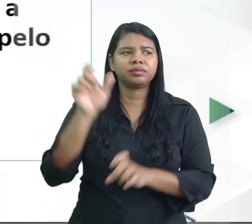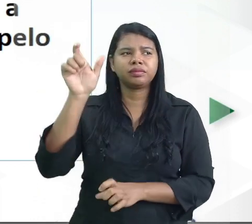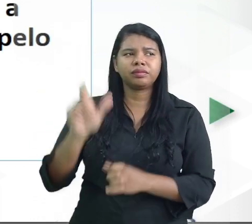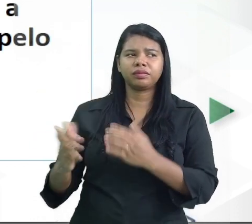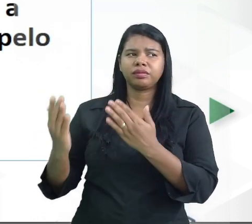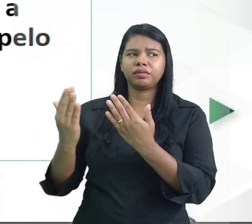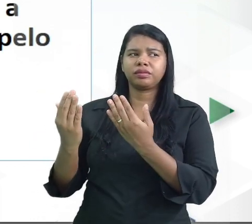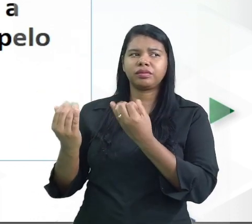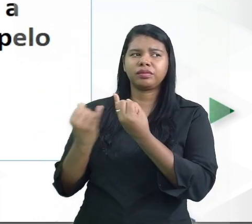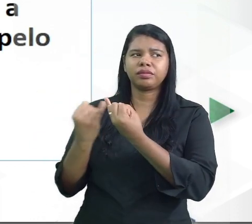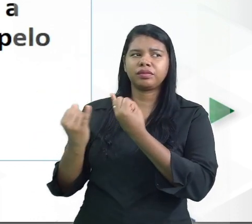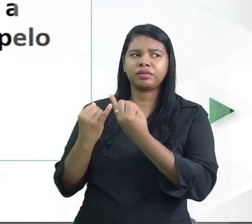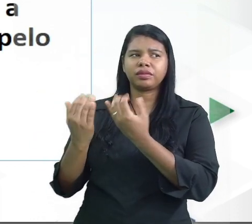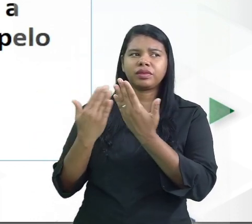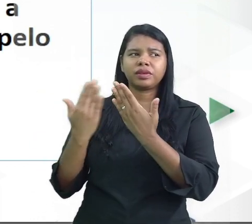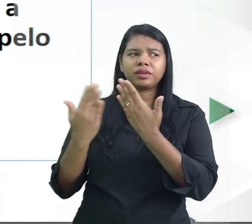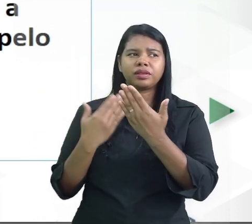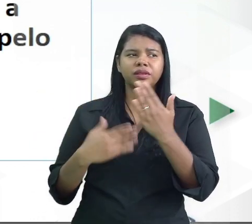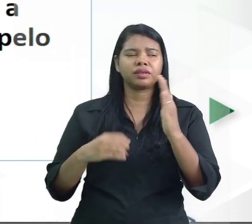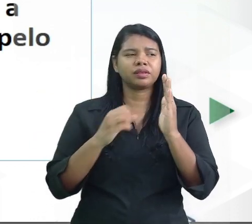comparativo, dados